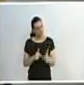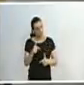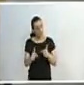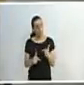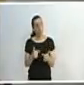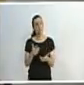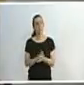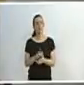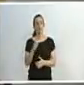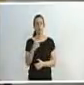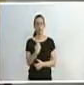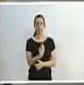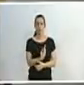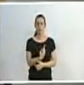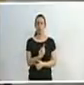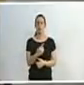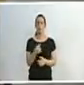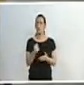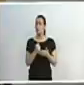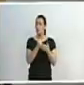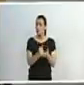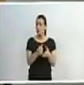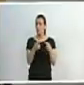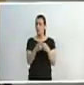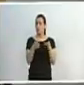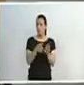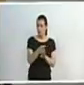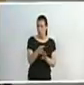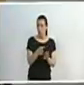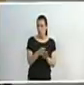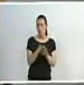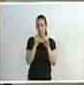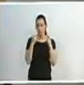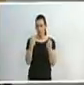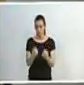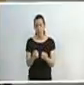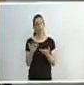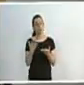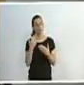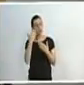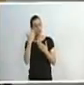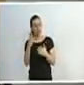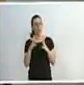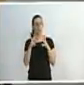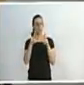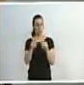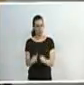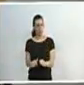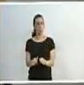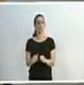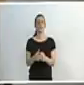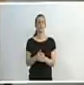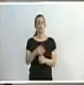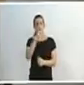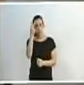nós estivemos também auxiliando, junto com a nossa assessoria, ali o qual quero agradecer a todas e todos